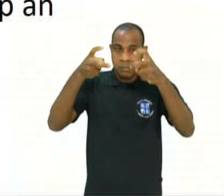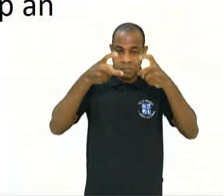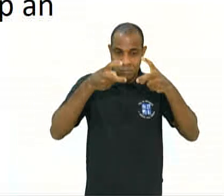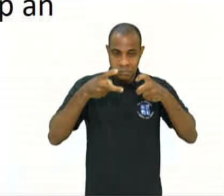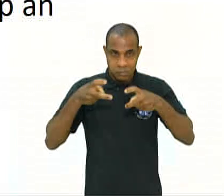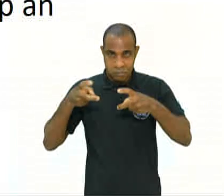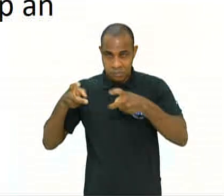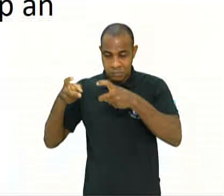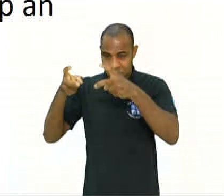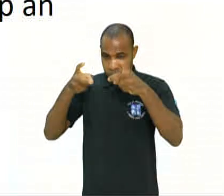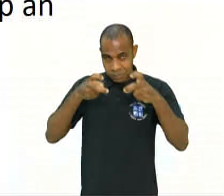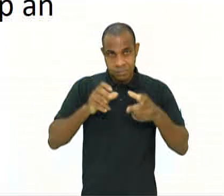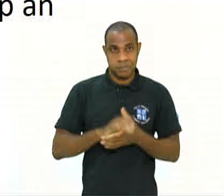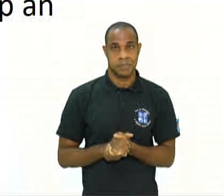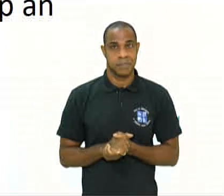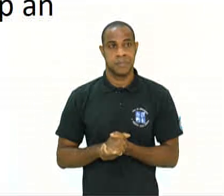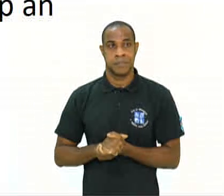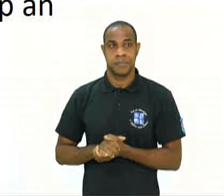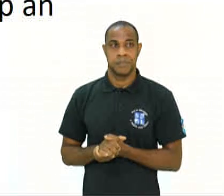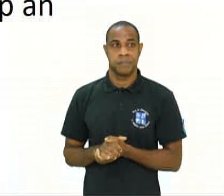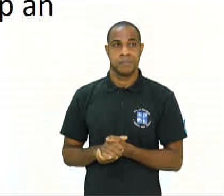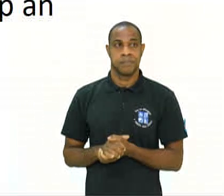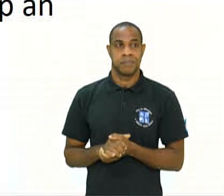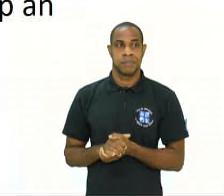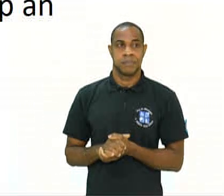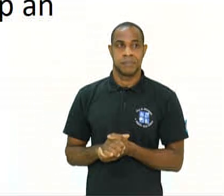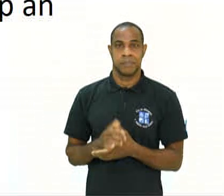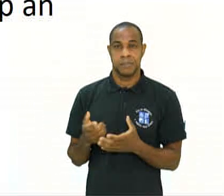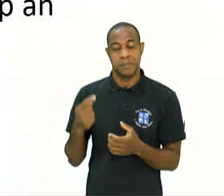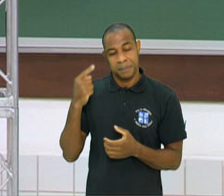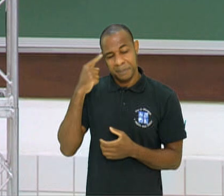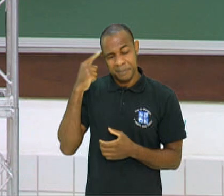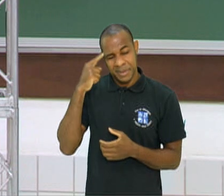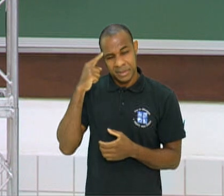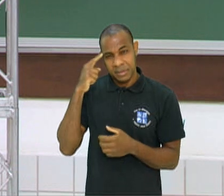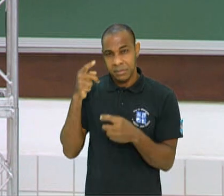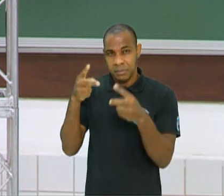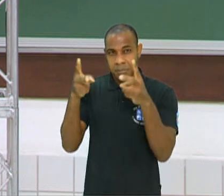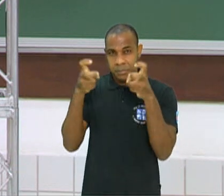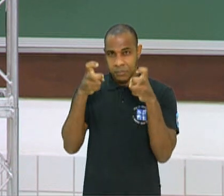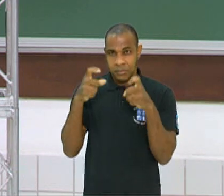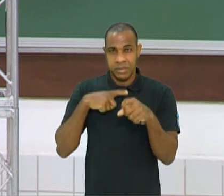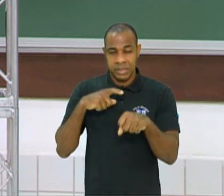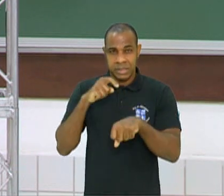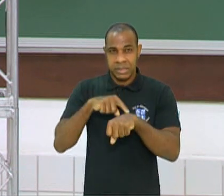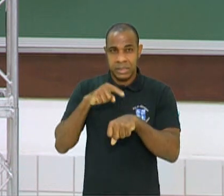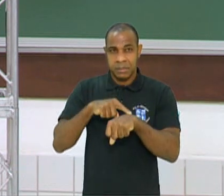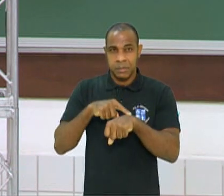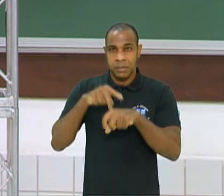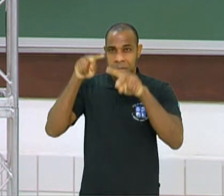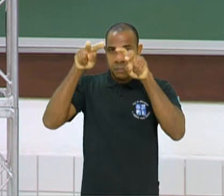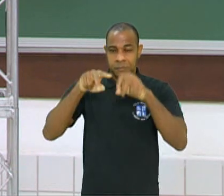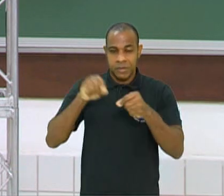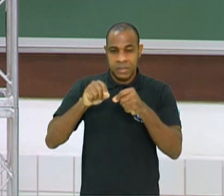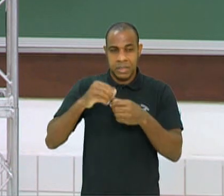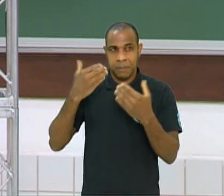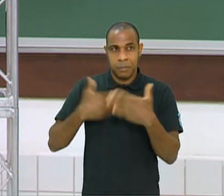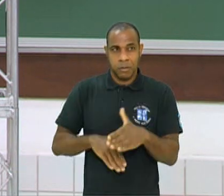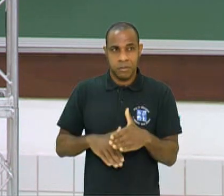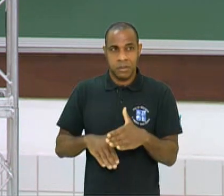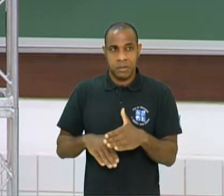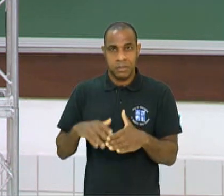a minha interferência, pessoal. Gente, não é um tempo... Pensa bem, vocês não terão muito tempo na hora de realizar essa prova para